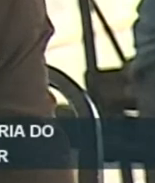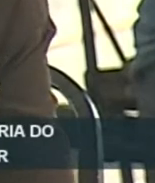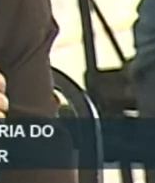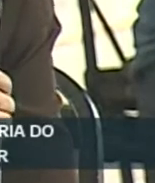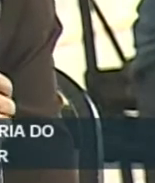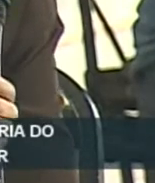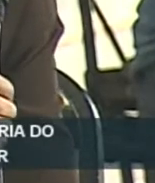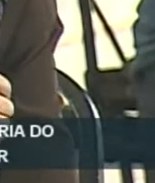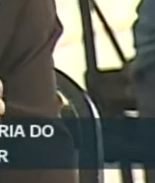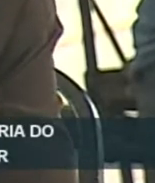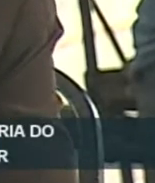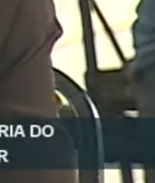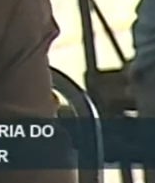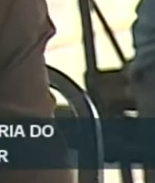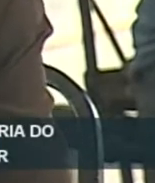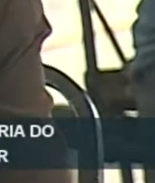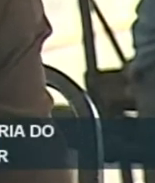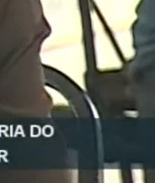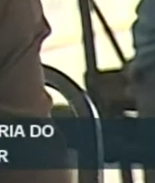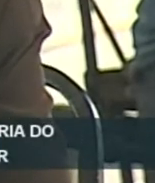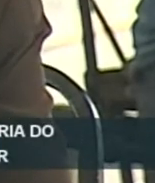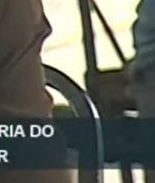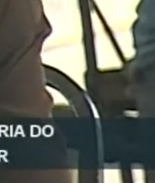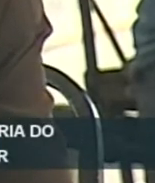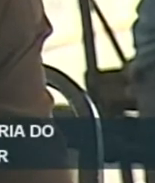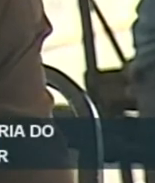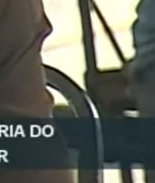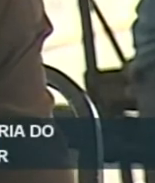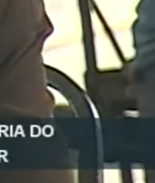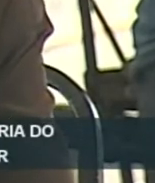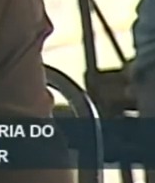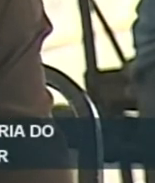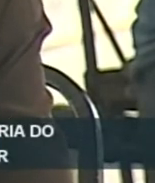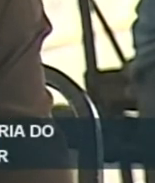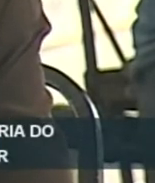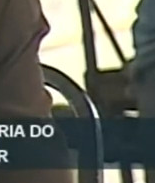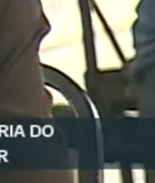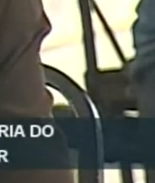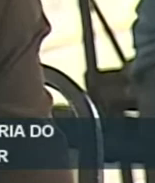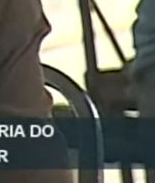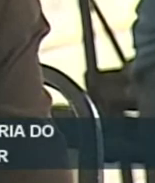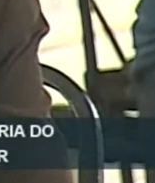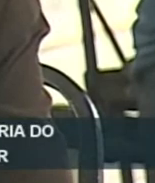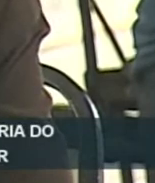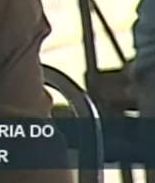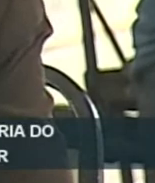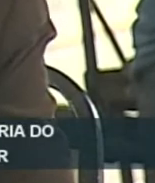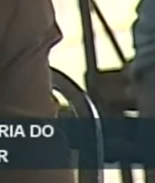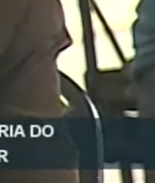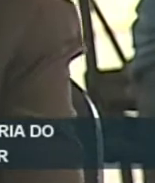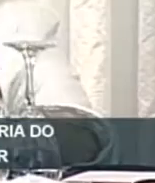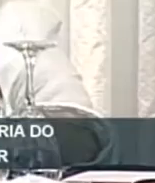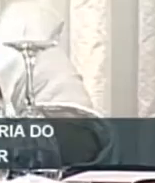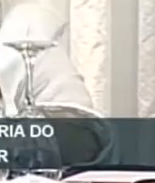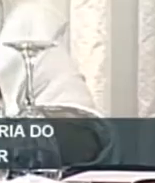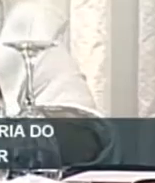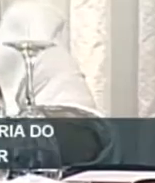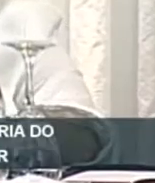conseguir resultados mais, vamos dizer, satisfatórios para todos nós. Muito